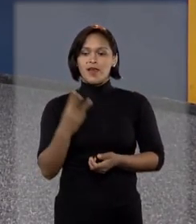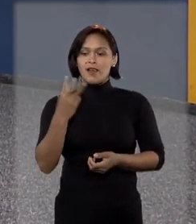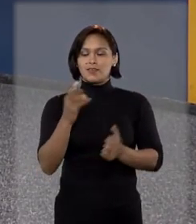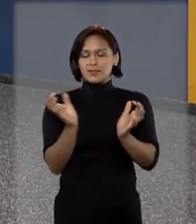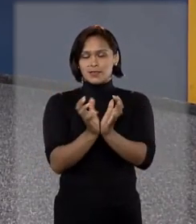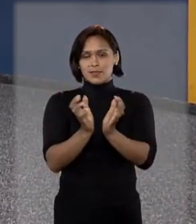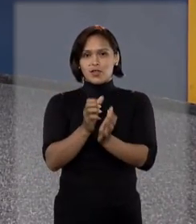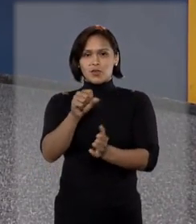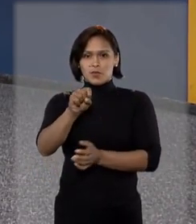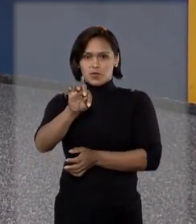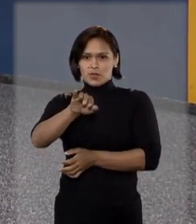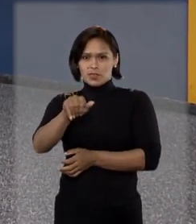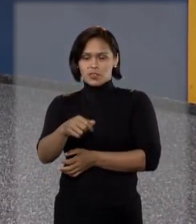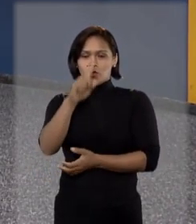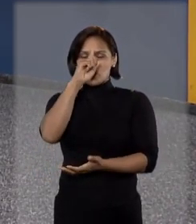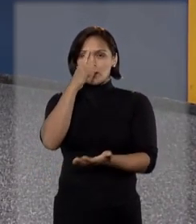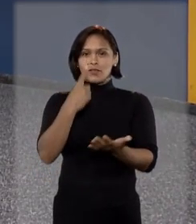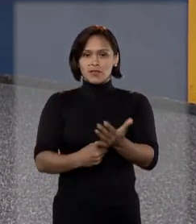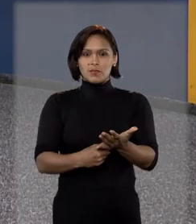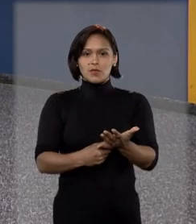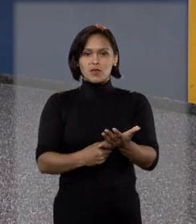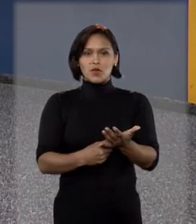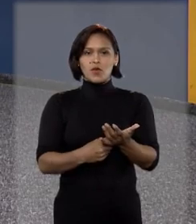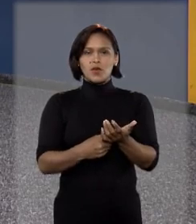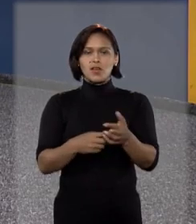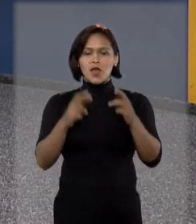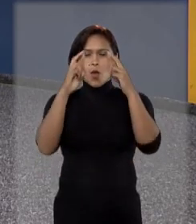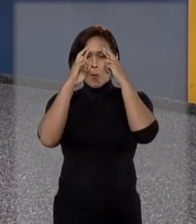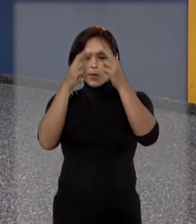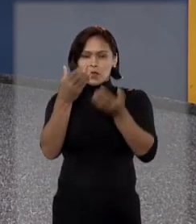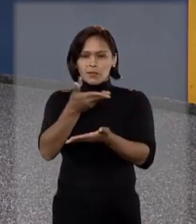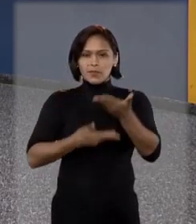A terceira turma do STJ determinou que é